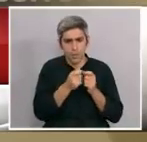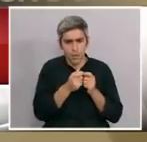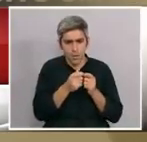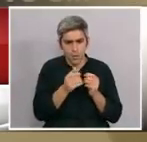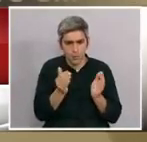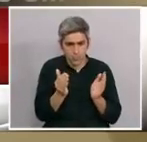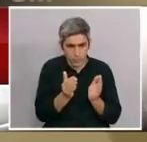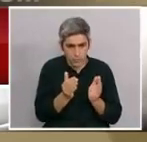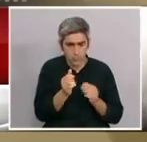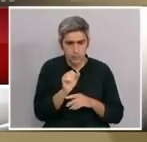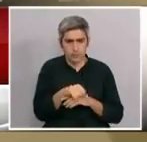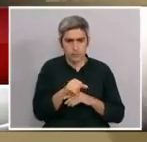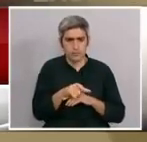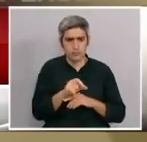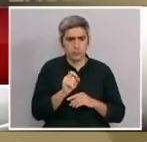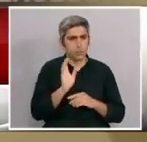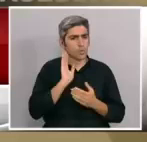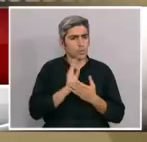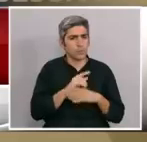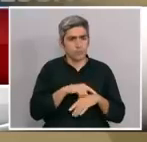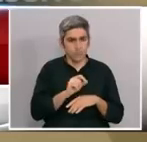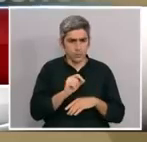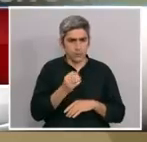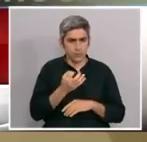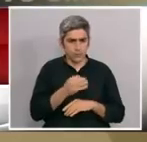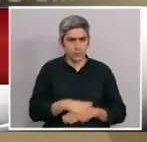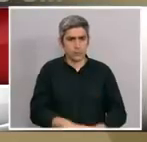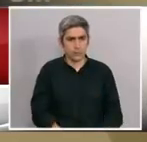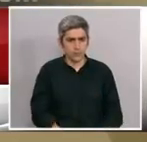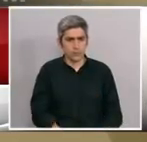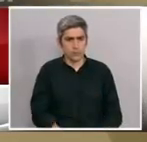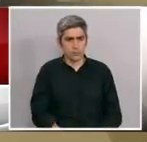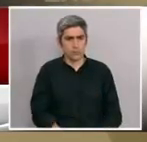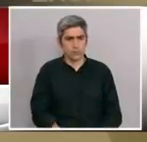Pois estamos. E aquele é o último momento. Aquele mesmo. Foi o último momento.